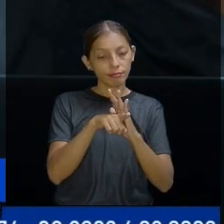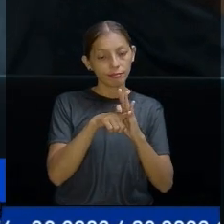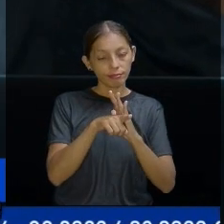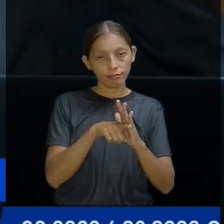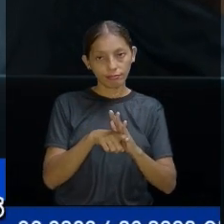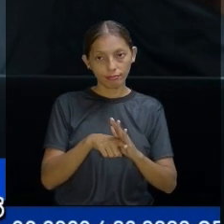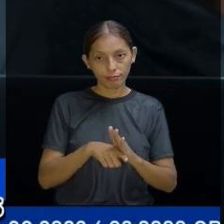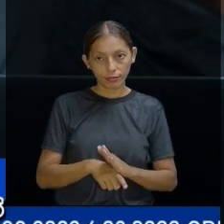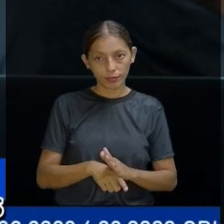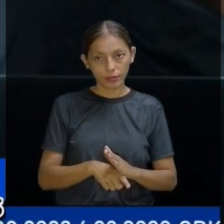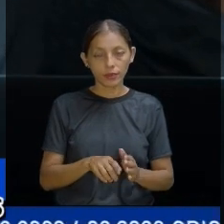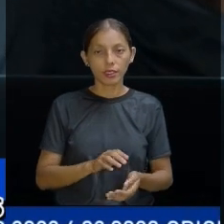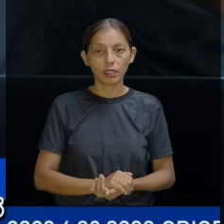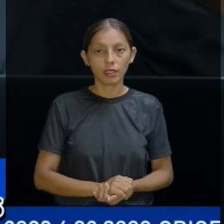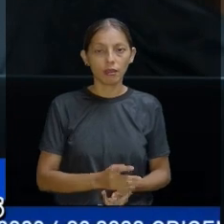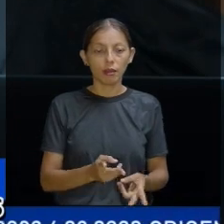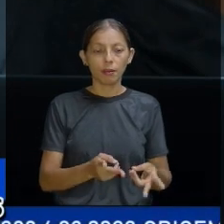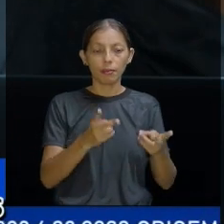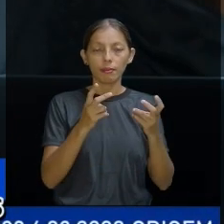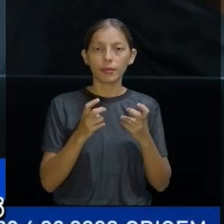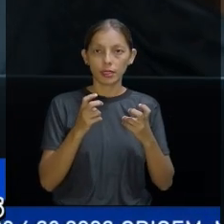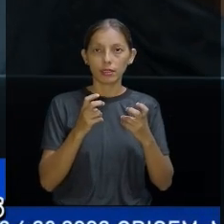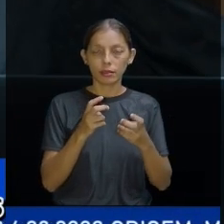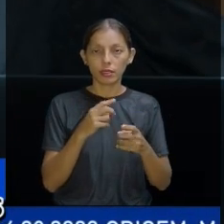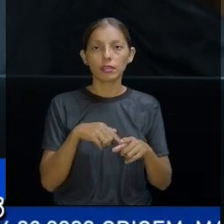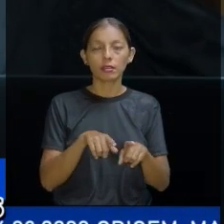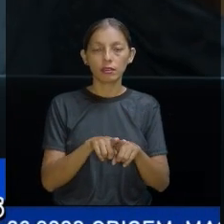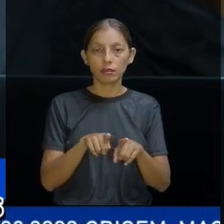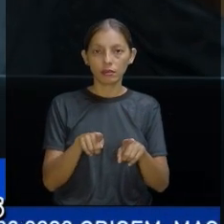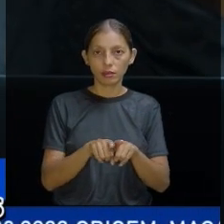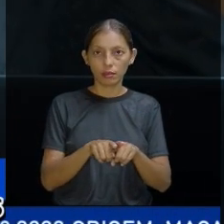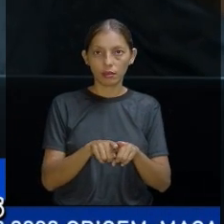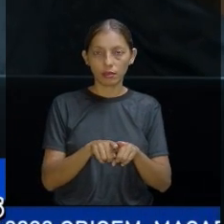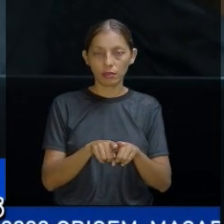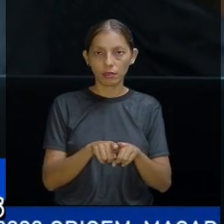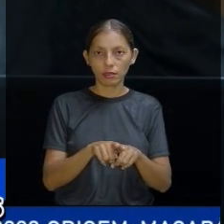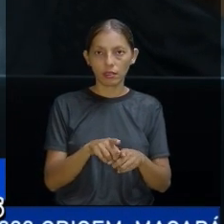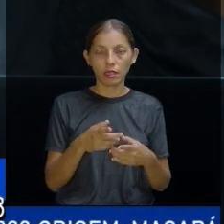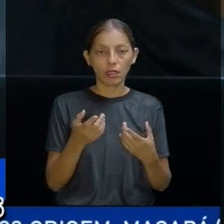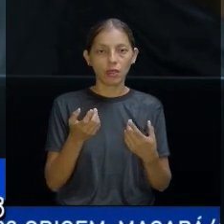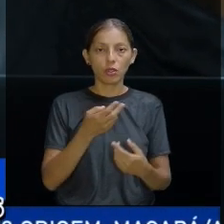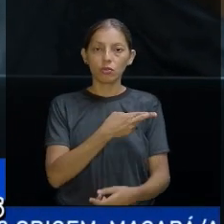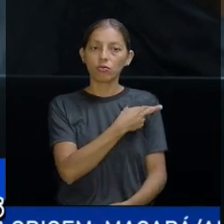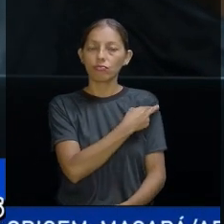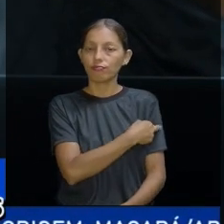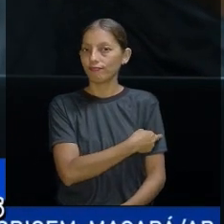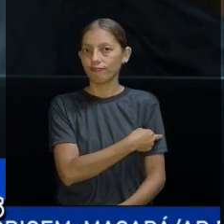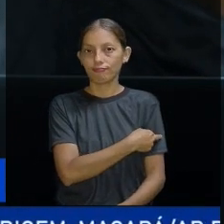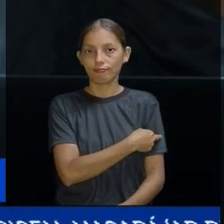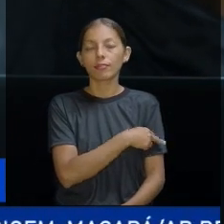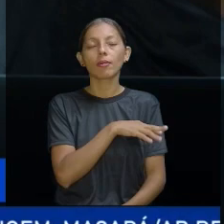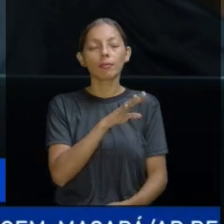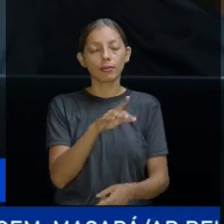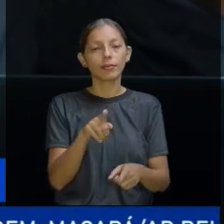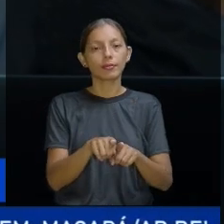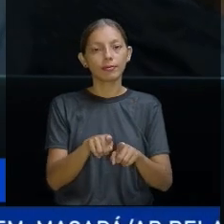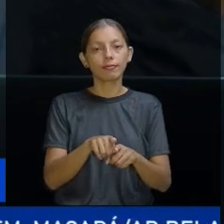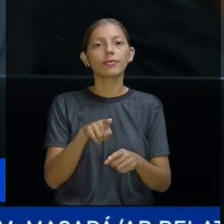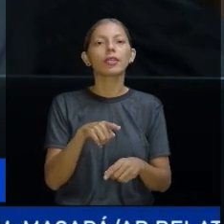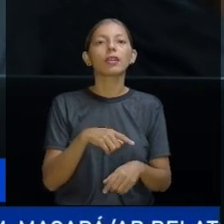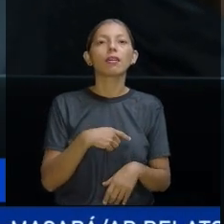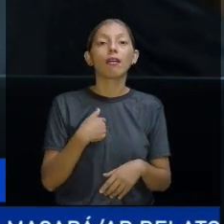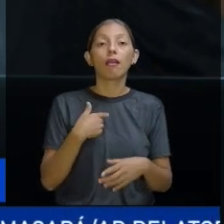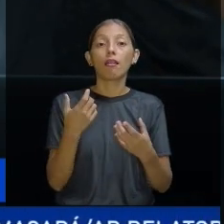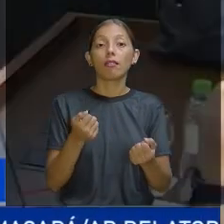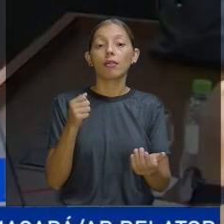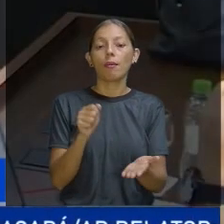propósito protelatório, é que eu estou também votando, não apenas pela rejeição, como pela aplicação da multa. Só para ficar claro esse